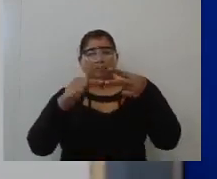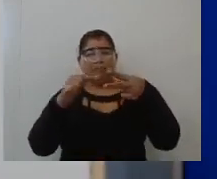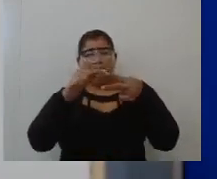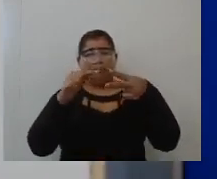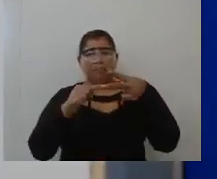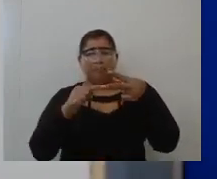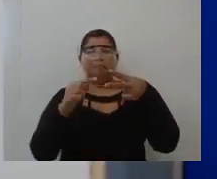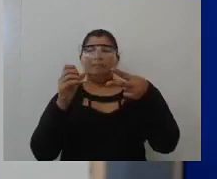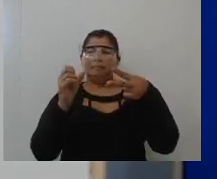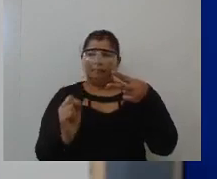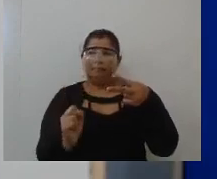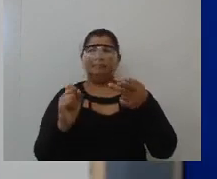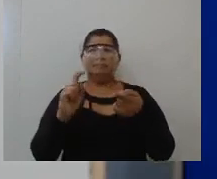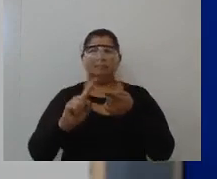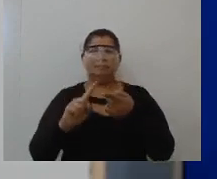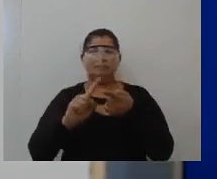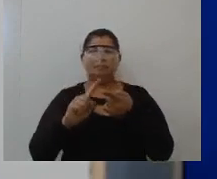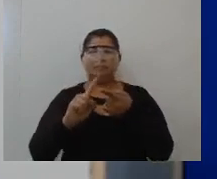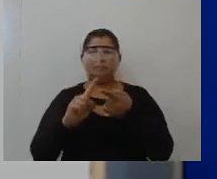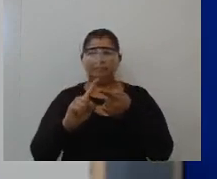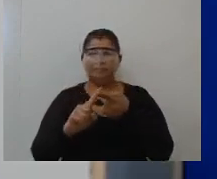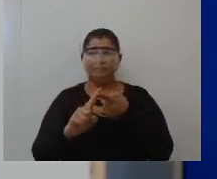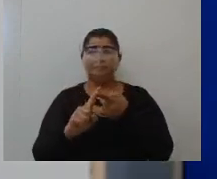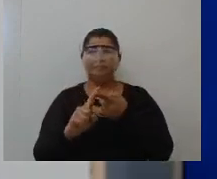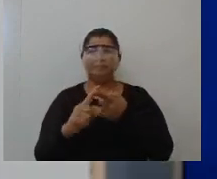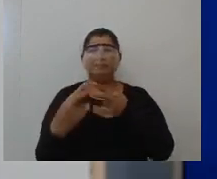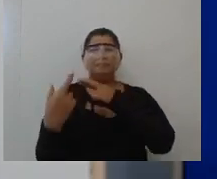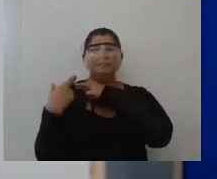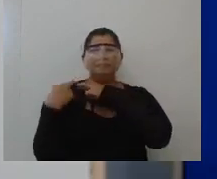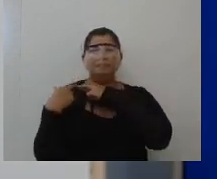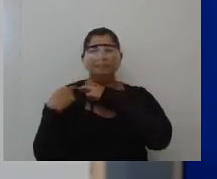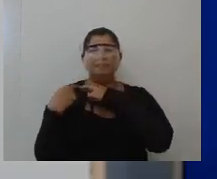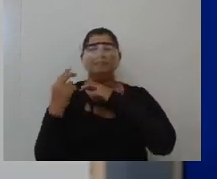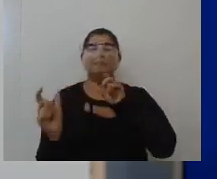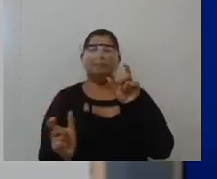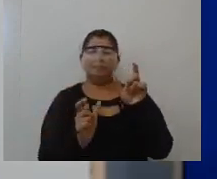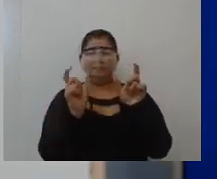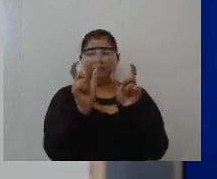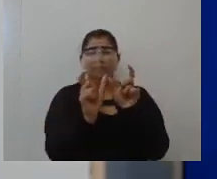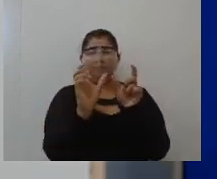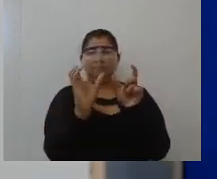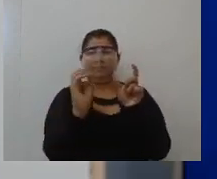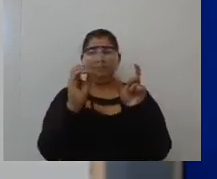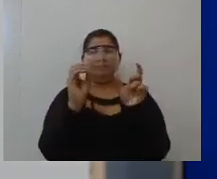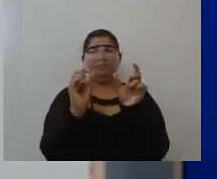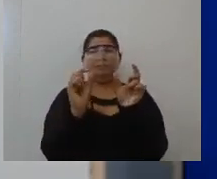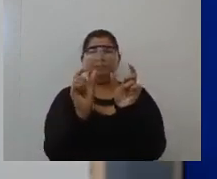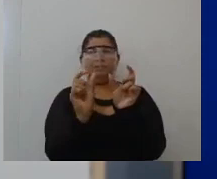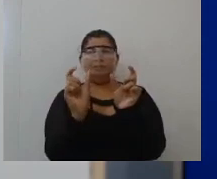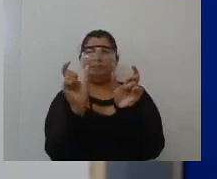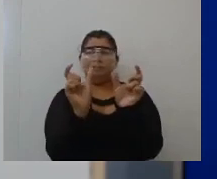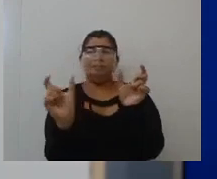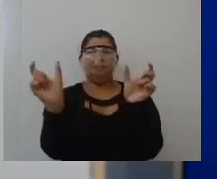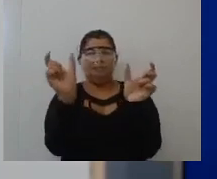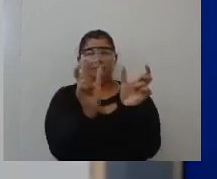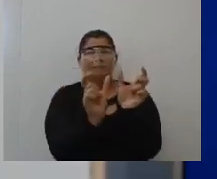também podem exercer o papel de conjunção. Beleza? São